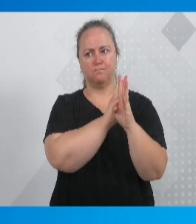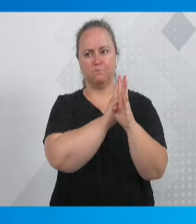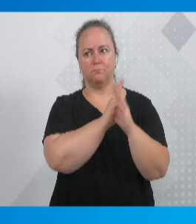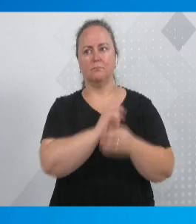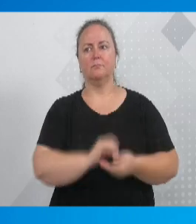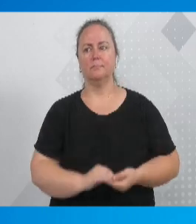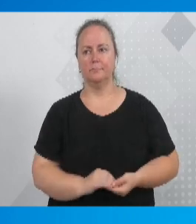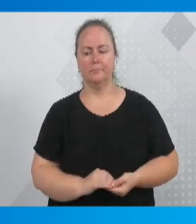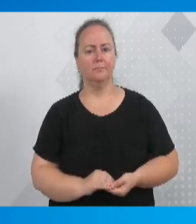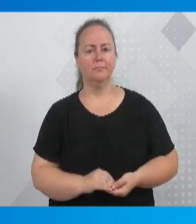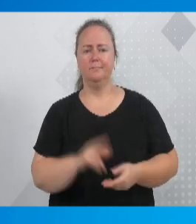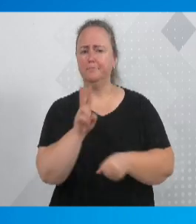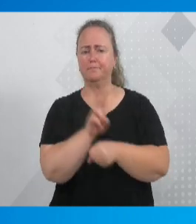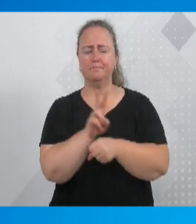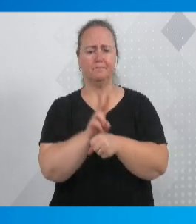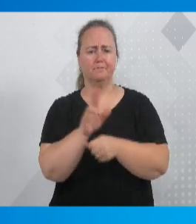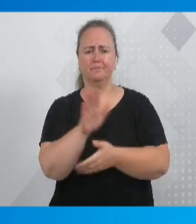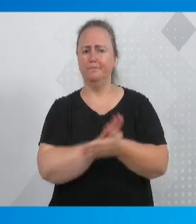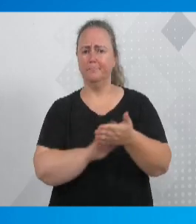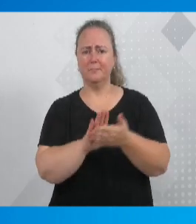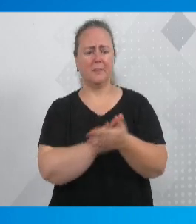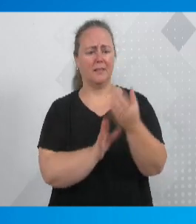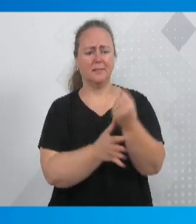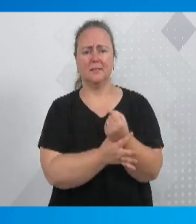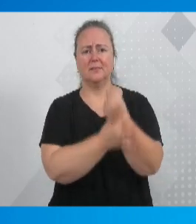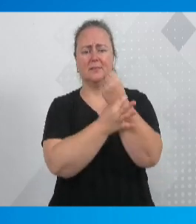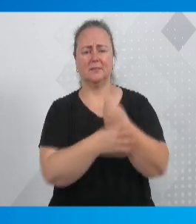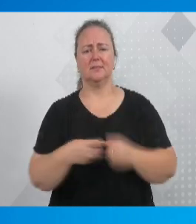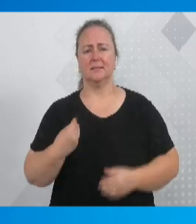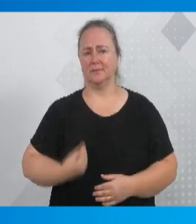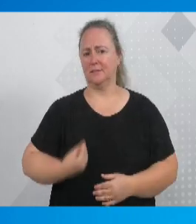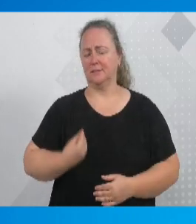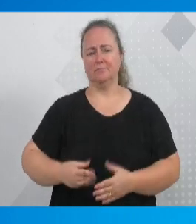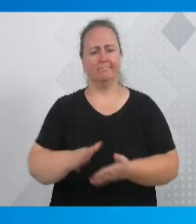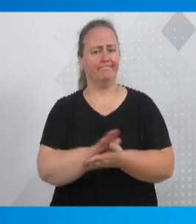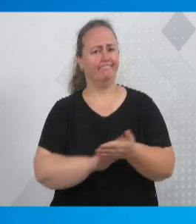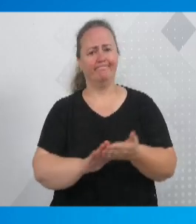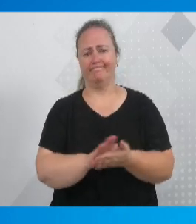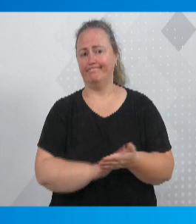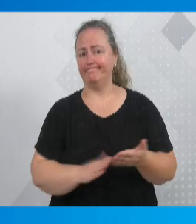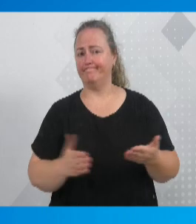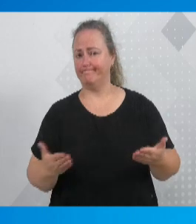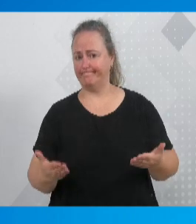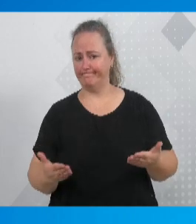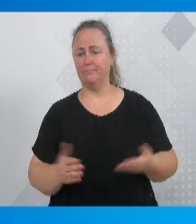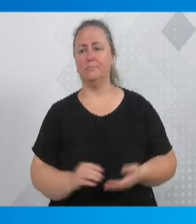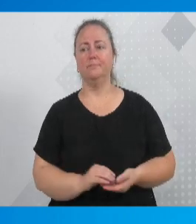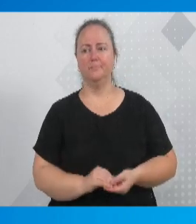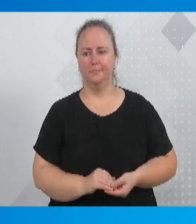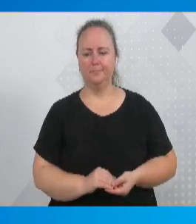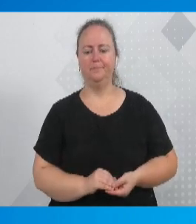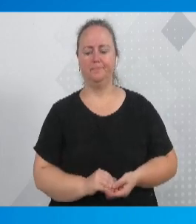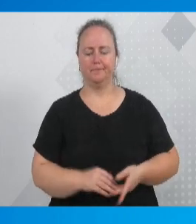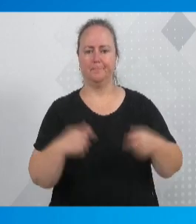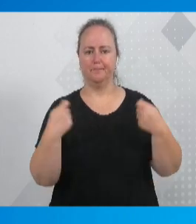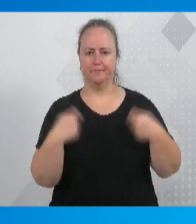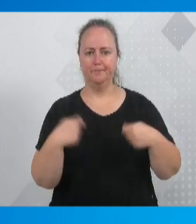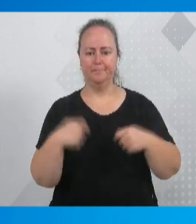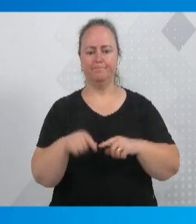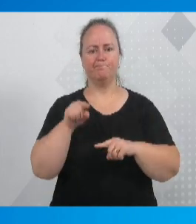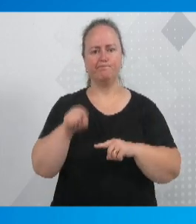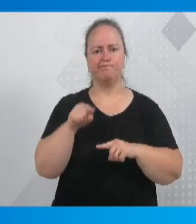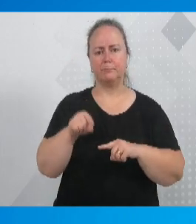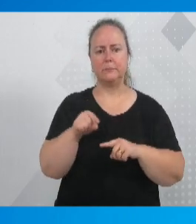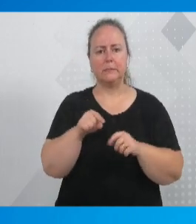e sem proteção alguma então imagine a pessoa não pode passar com a bicicleta entre o posse e a calçada ela tem que passar na via e ficar